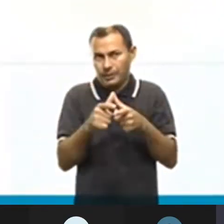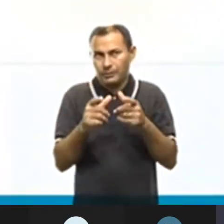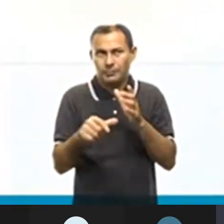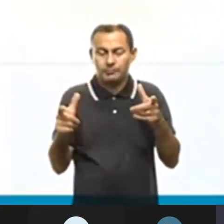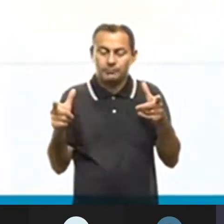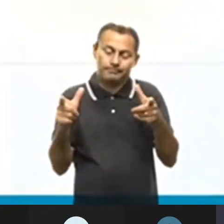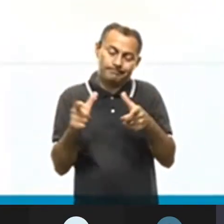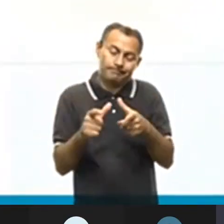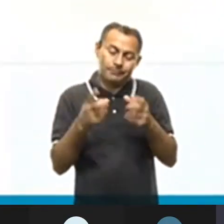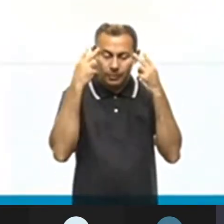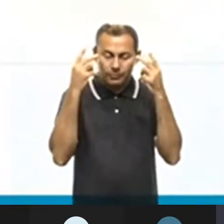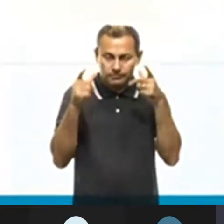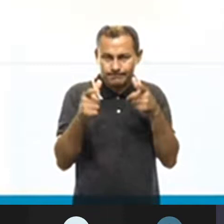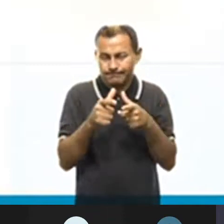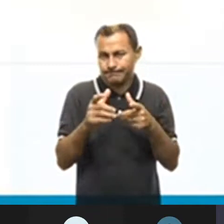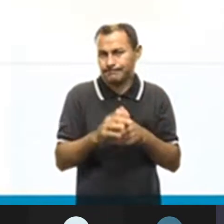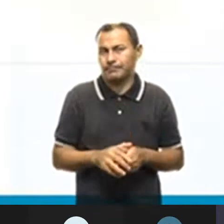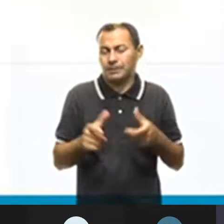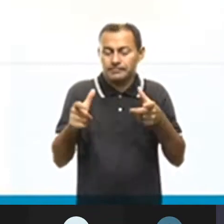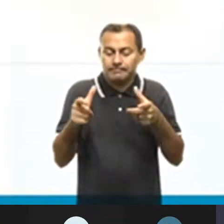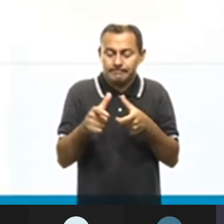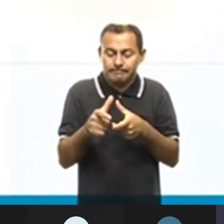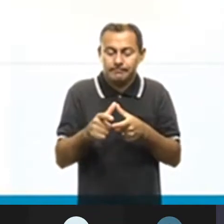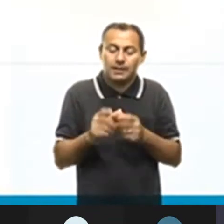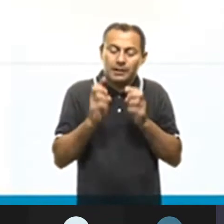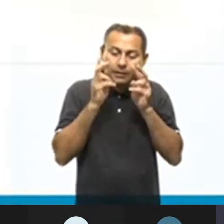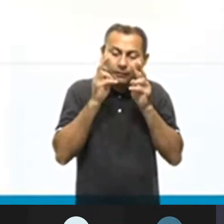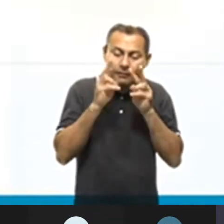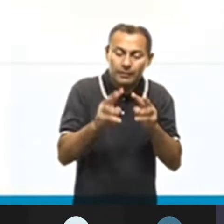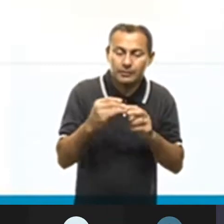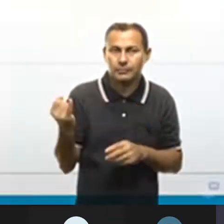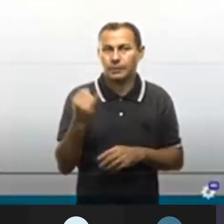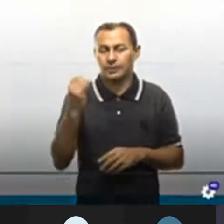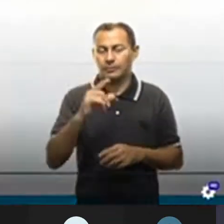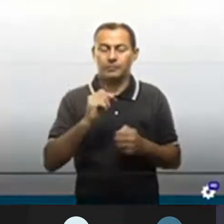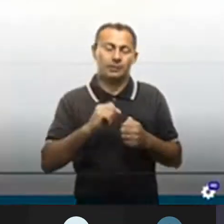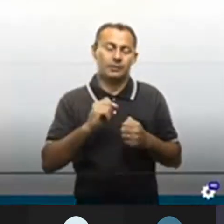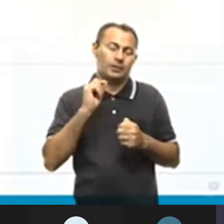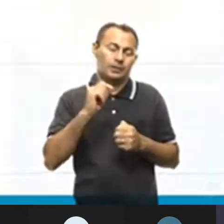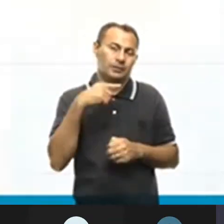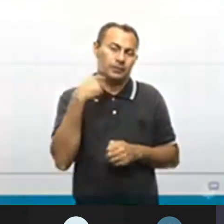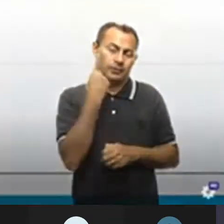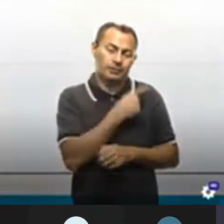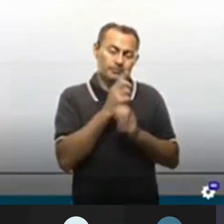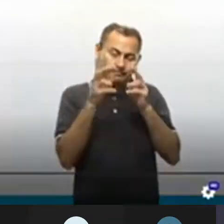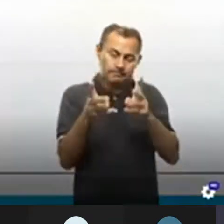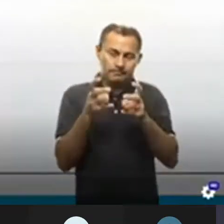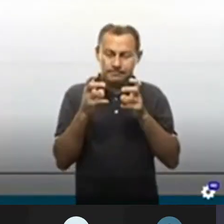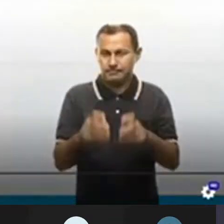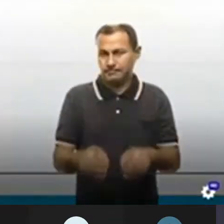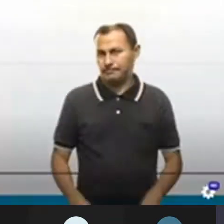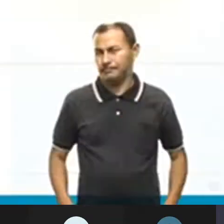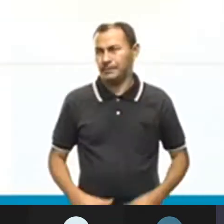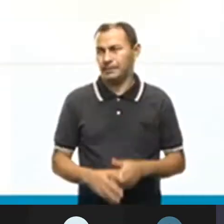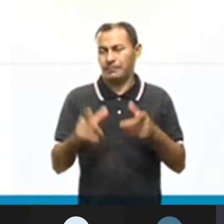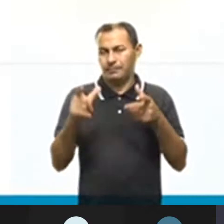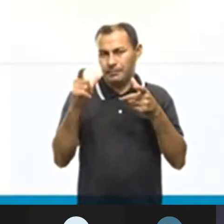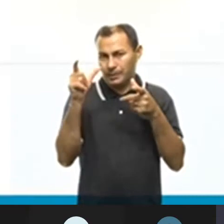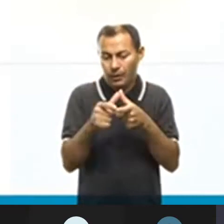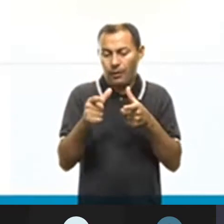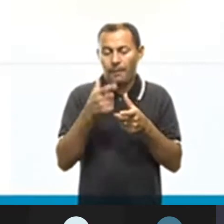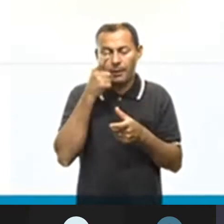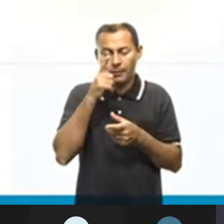então, para o nosso menor aumento lá da lâmina. Então, nesse menor aumento, o que vai ser importante a gente fazer? O que a gente vai identificar aqui nesse